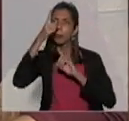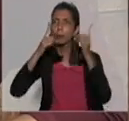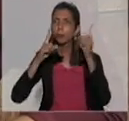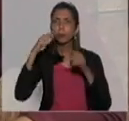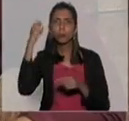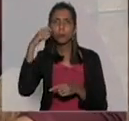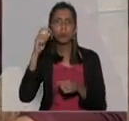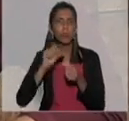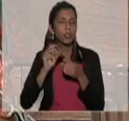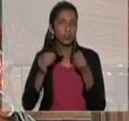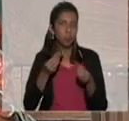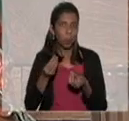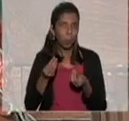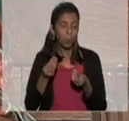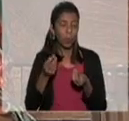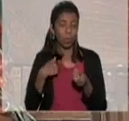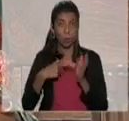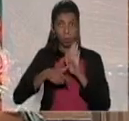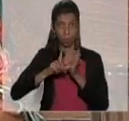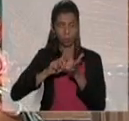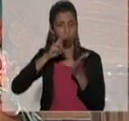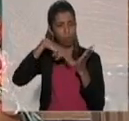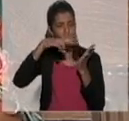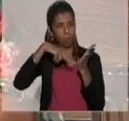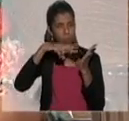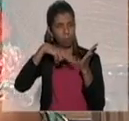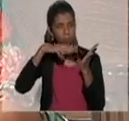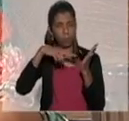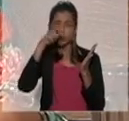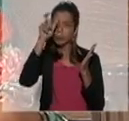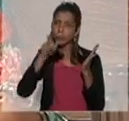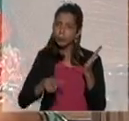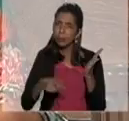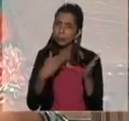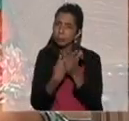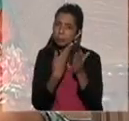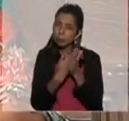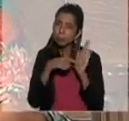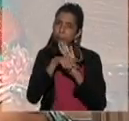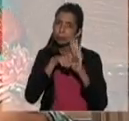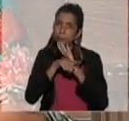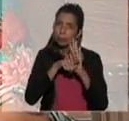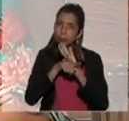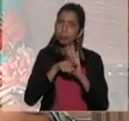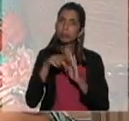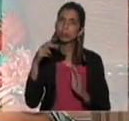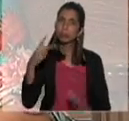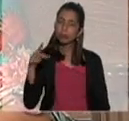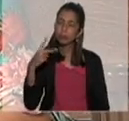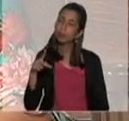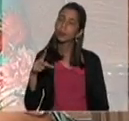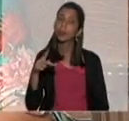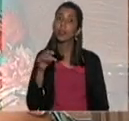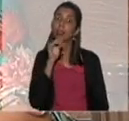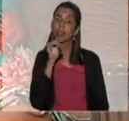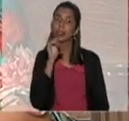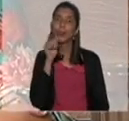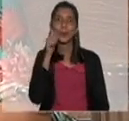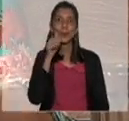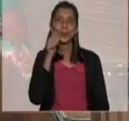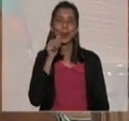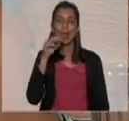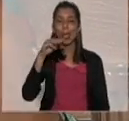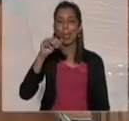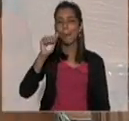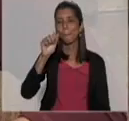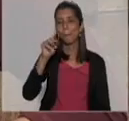criativo como atriz começo a ler sobre o personagem evidentemente vamos pegar o personagem da marline de trz que a gente ainda não falou que é